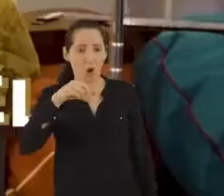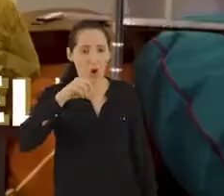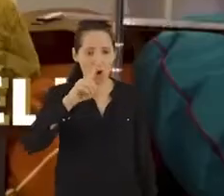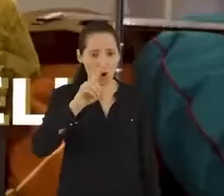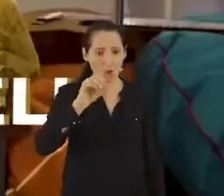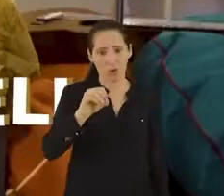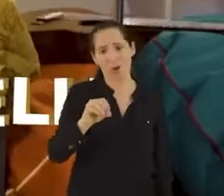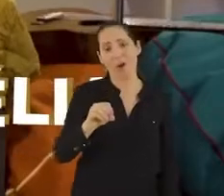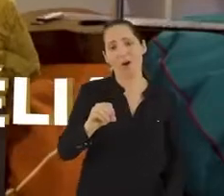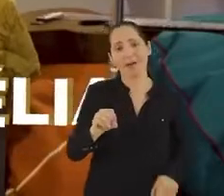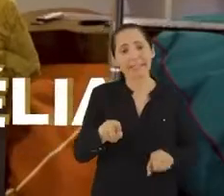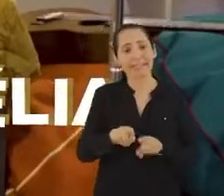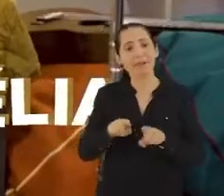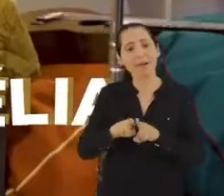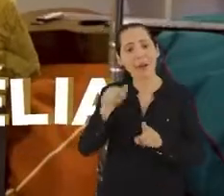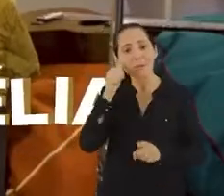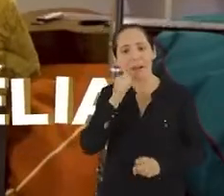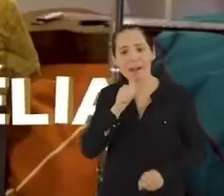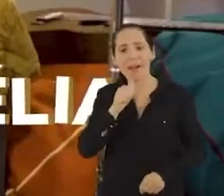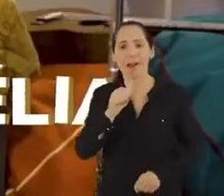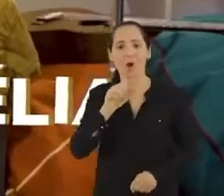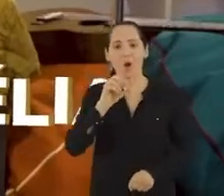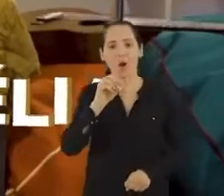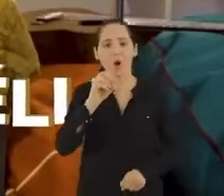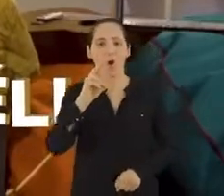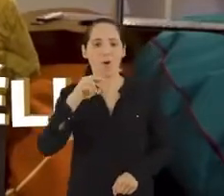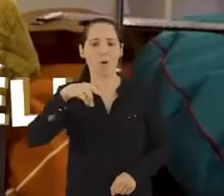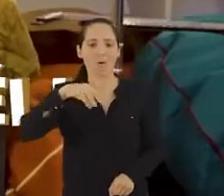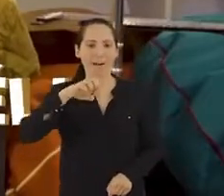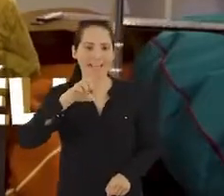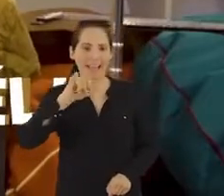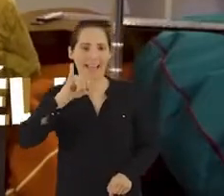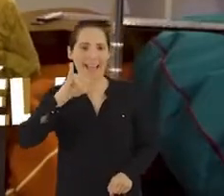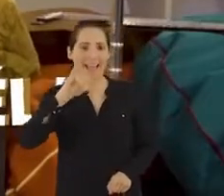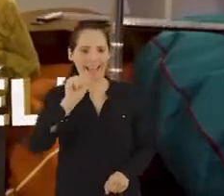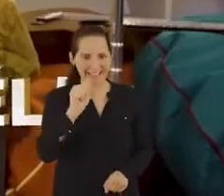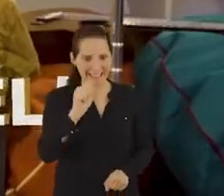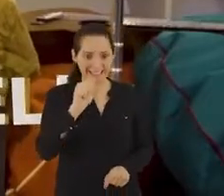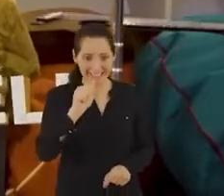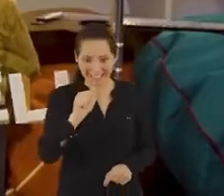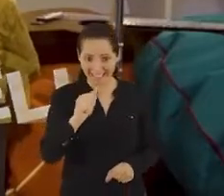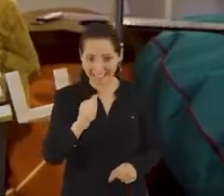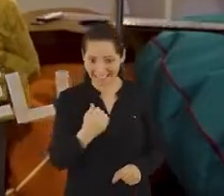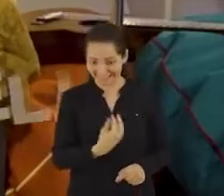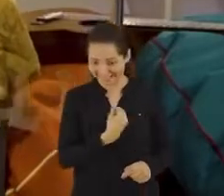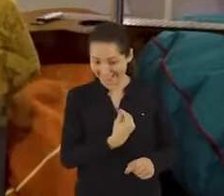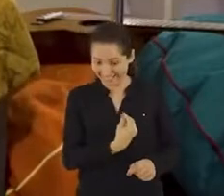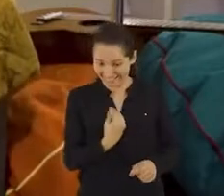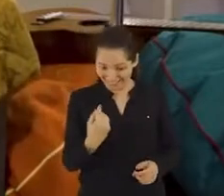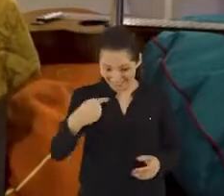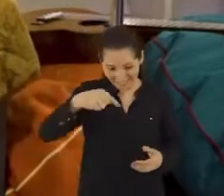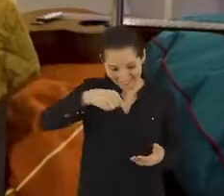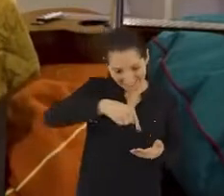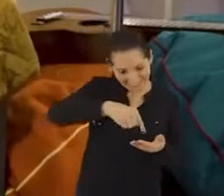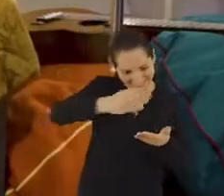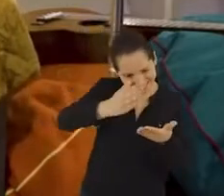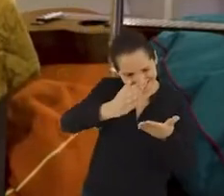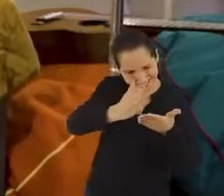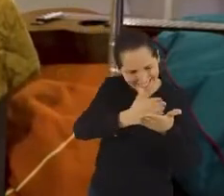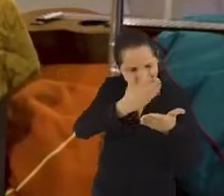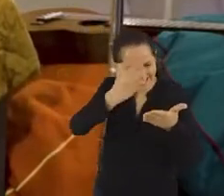e Dona Ornélia estão aqui